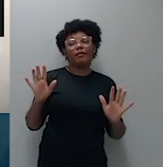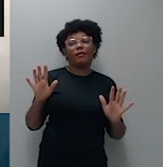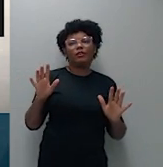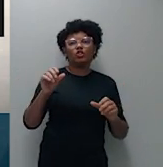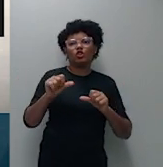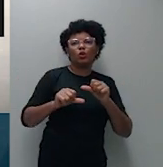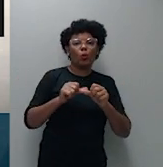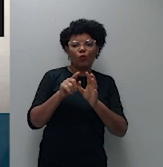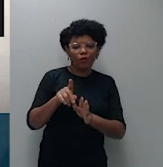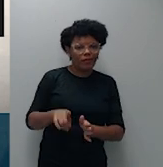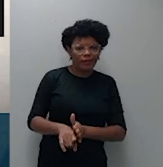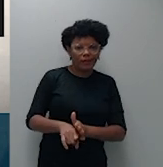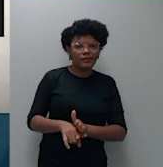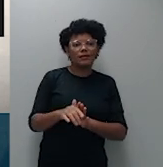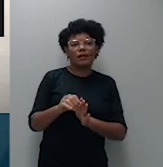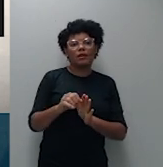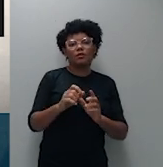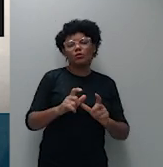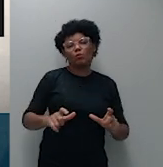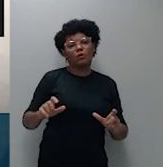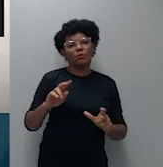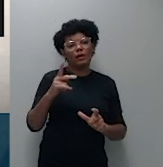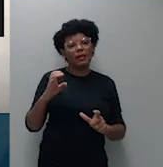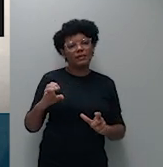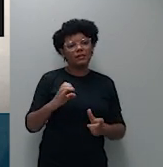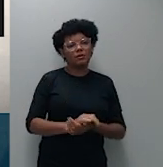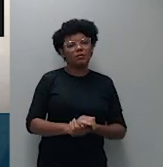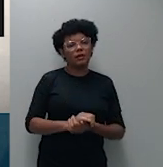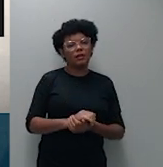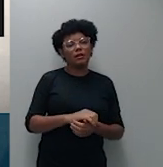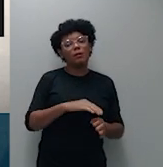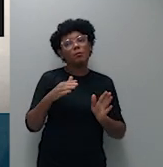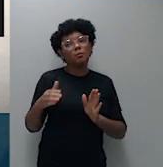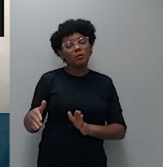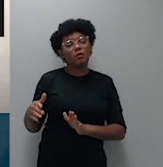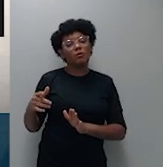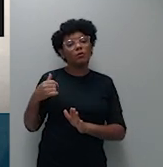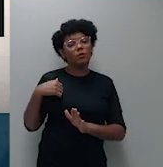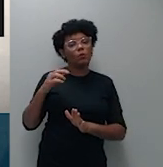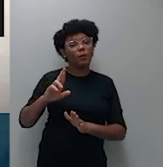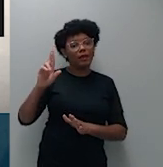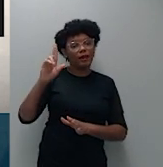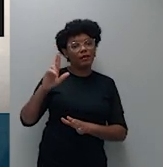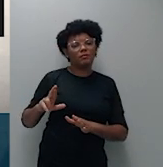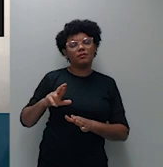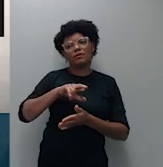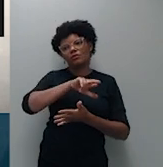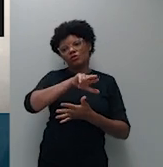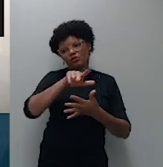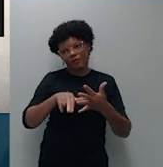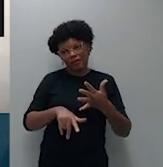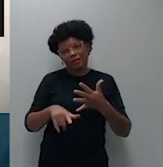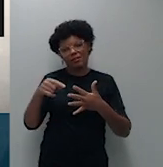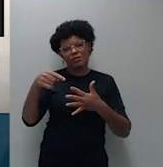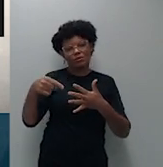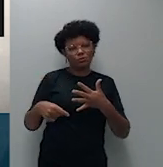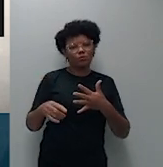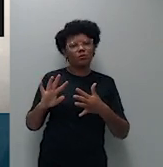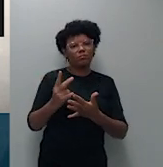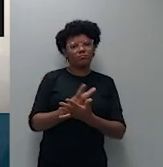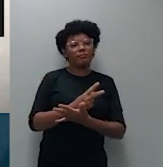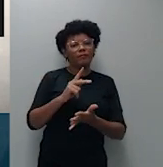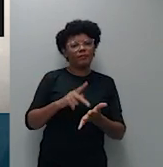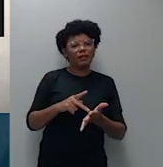fato essa irregularidade no âmbito de uma Skol por outro lado do eminente relator cita vários precedentes